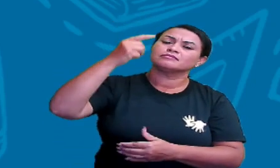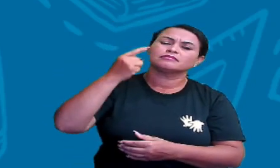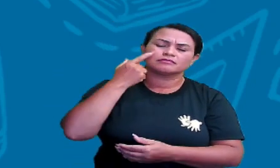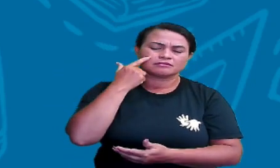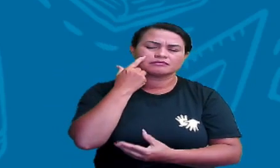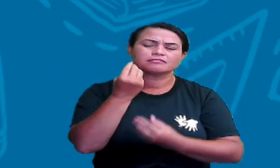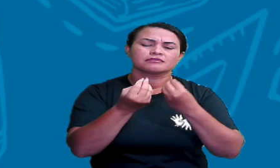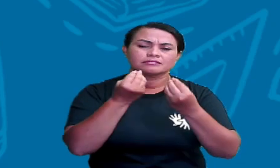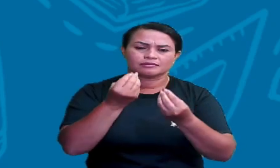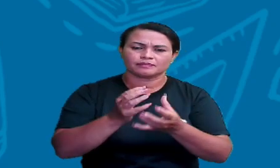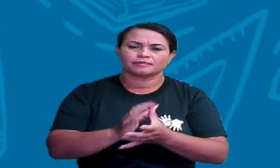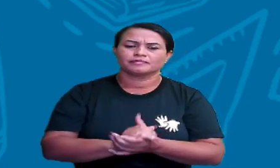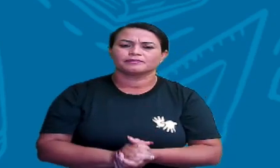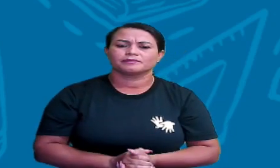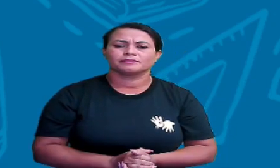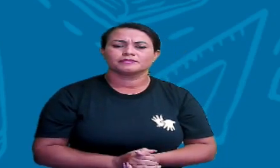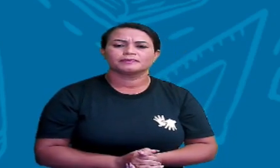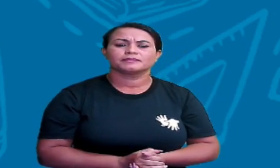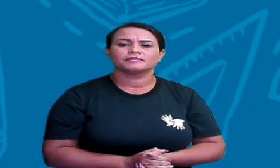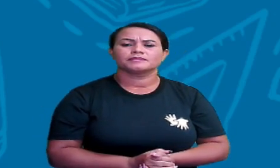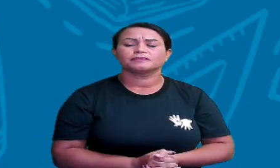Vamos ver como é que a gente pode fazer isso.